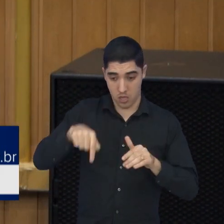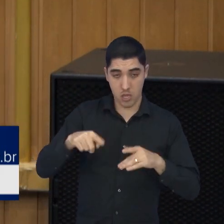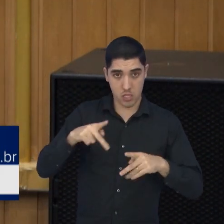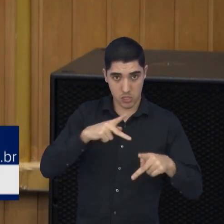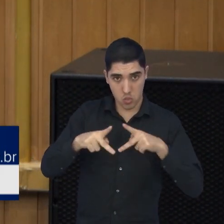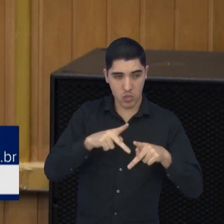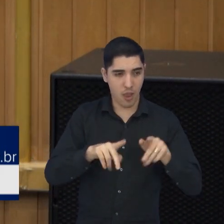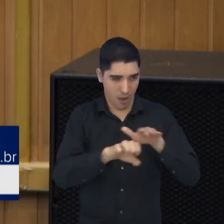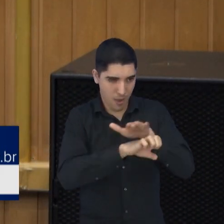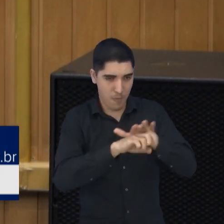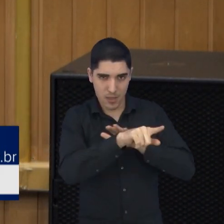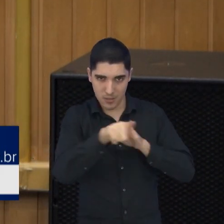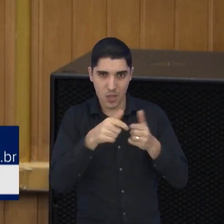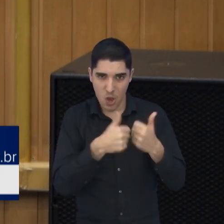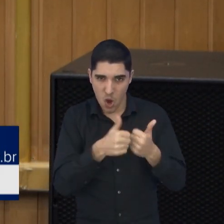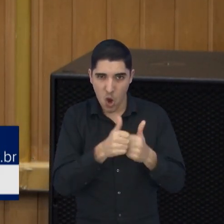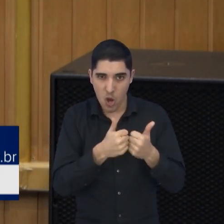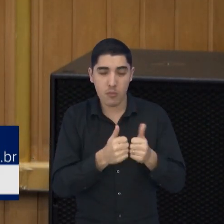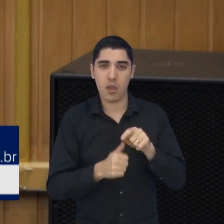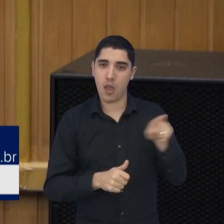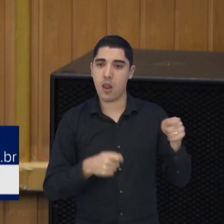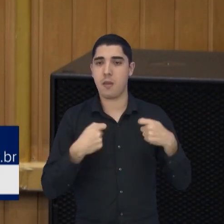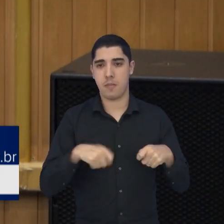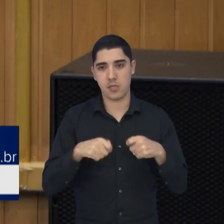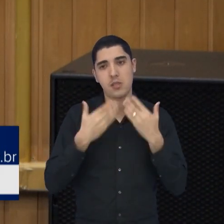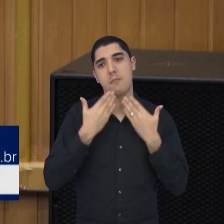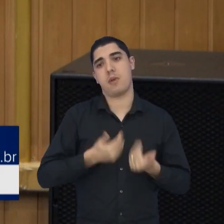município precisam realmente melhorar.